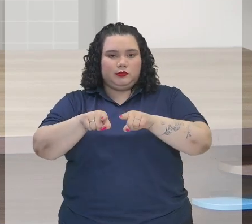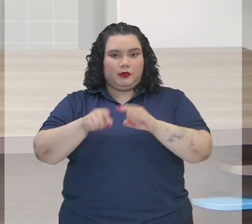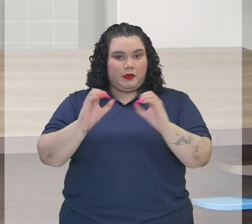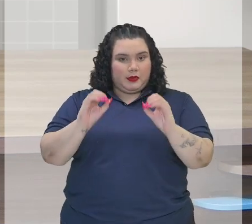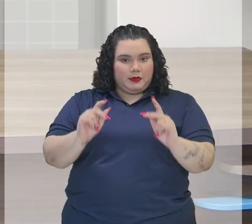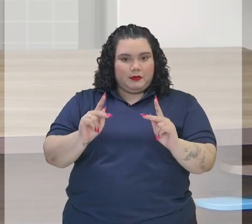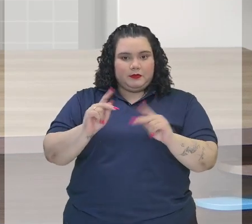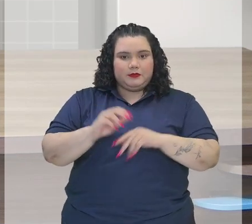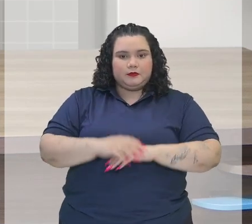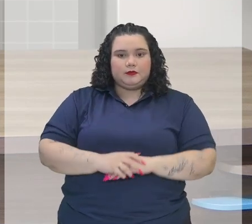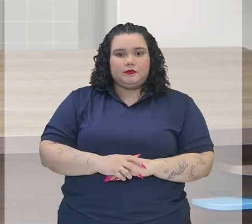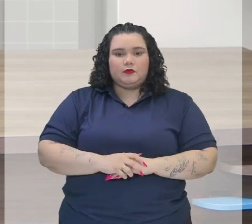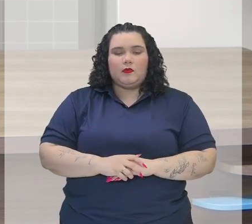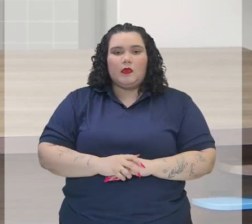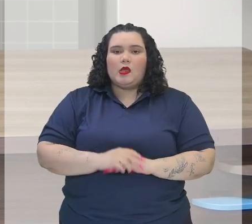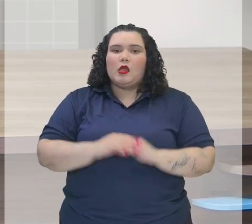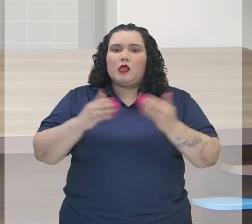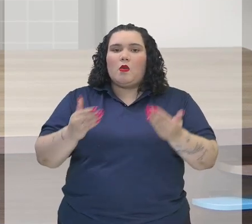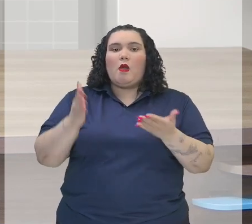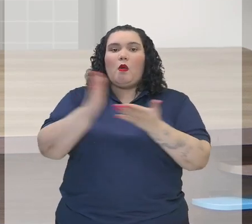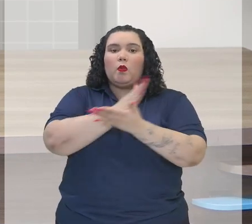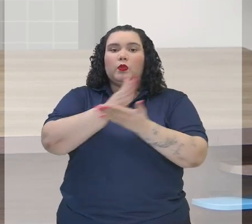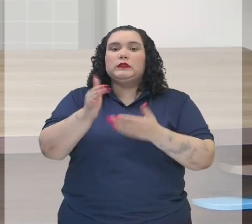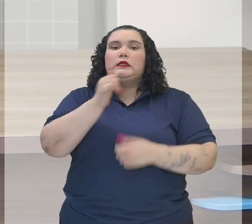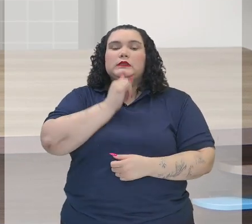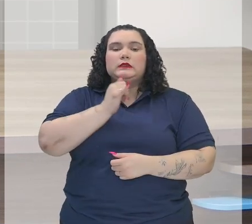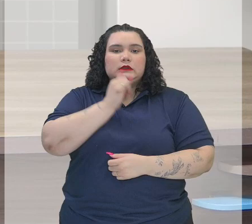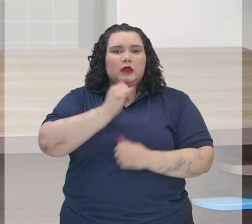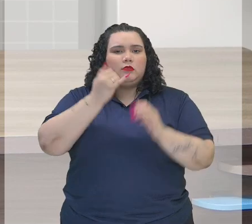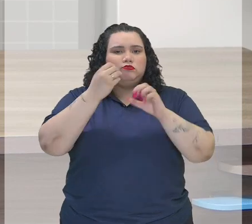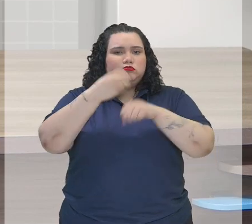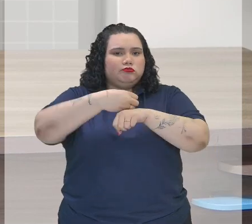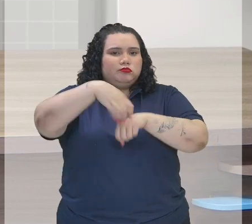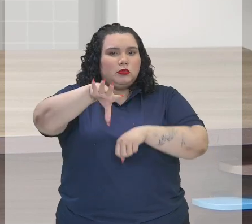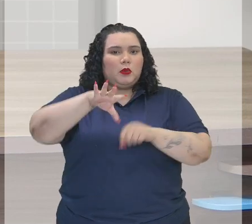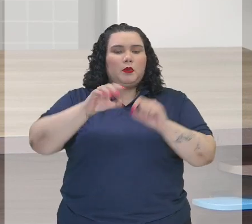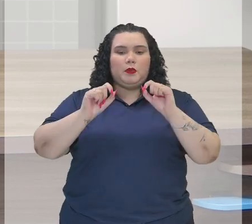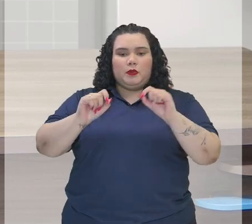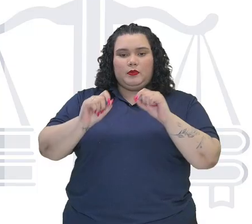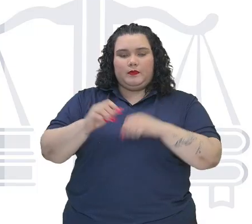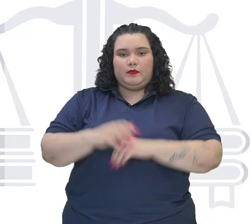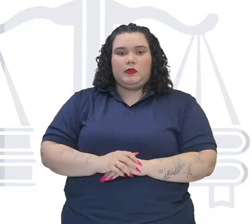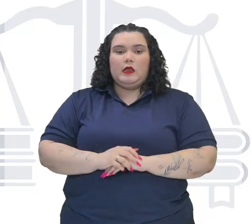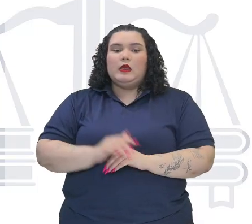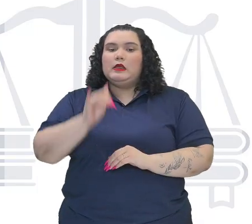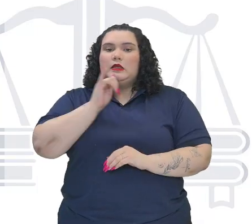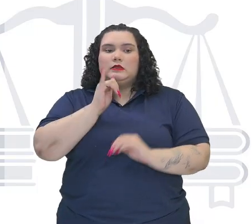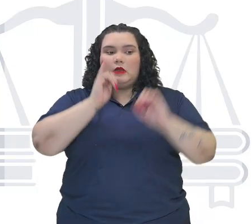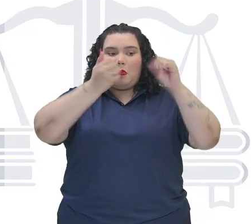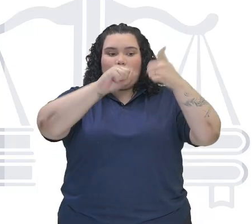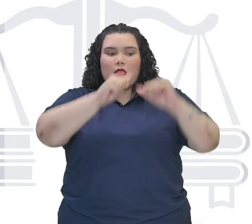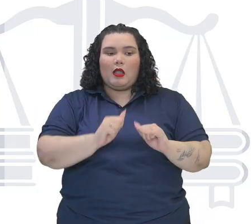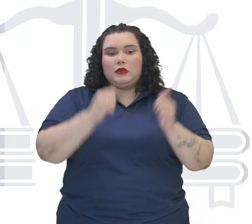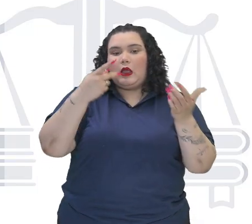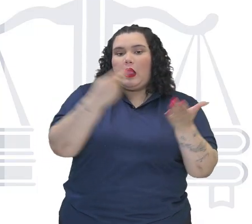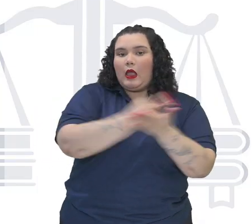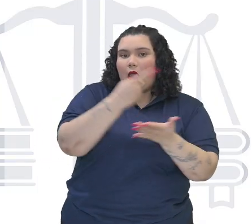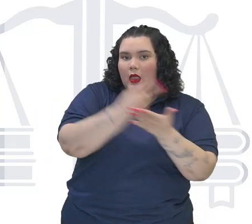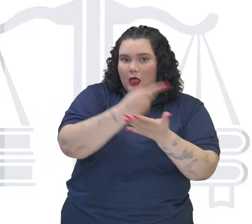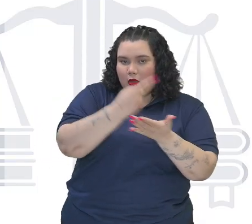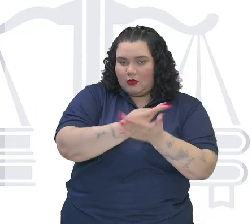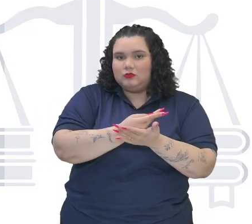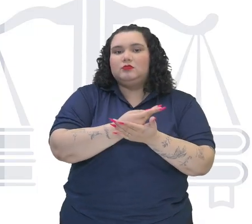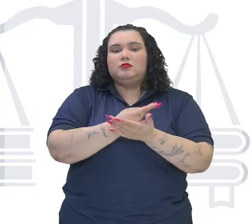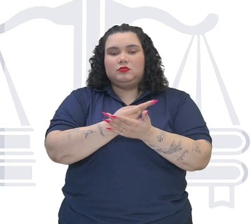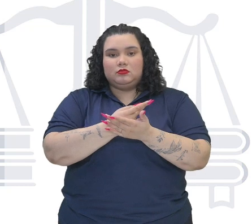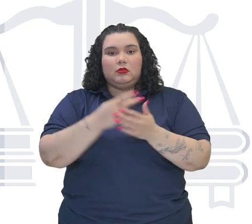uns exemplos da gente poder fazer a avaliação é analisar os erros. Isso também é legal para analisar os